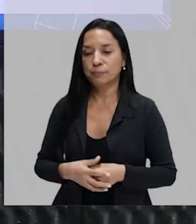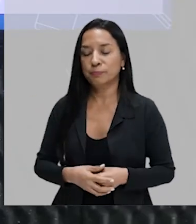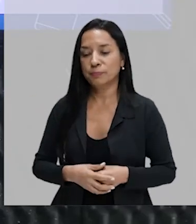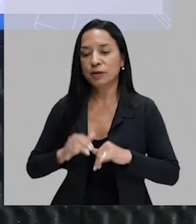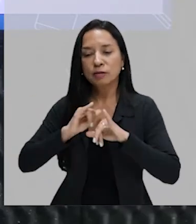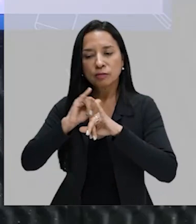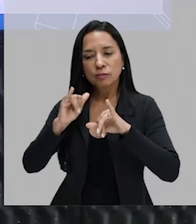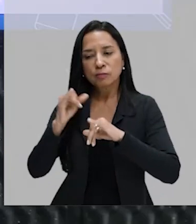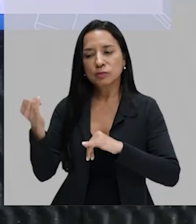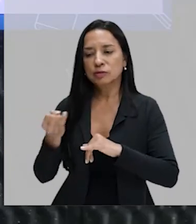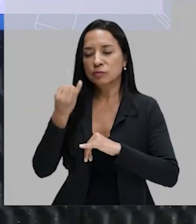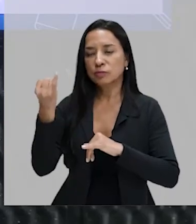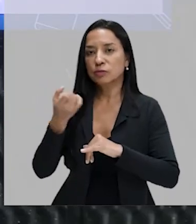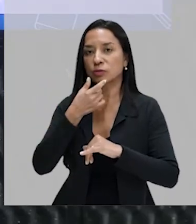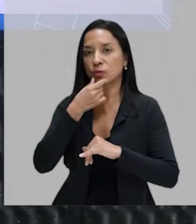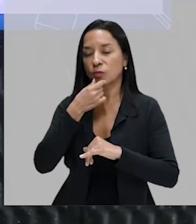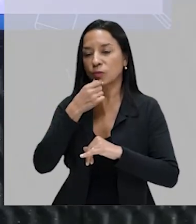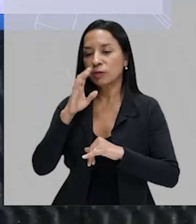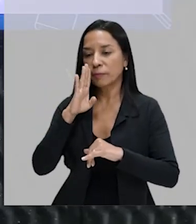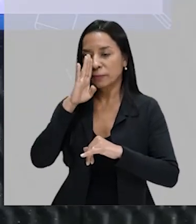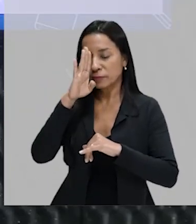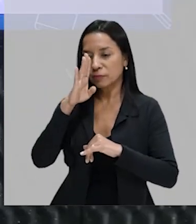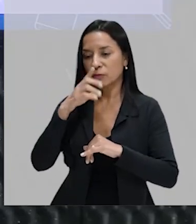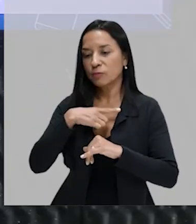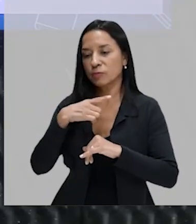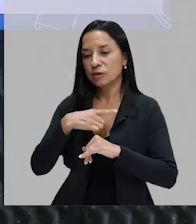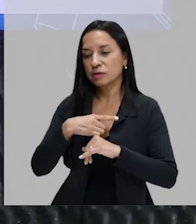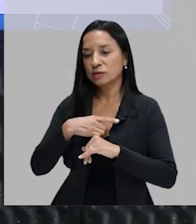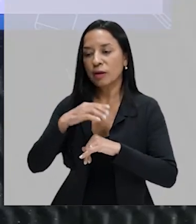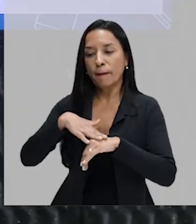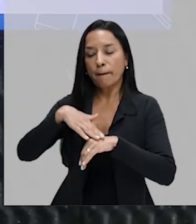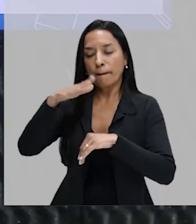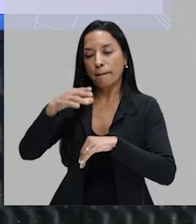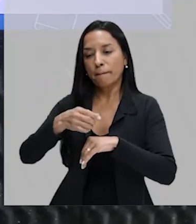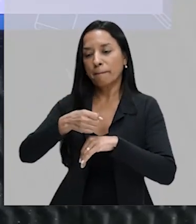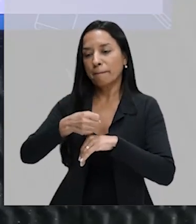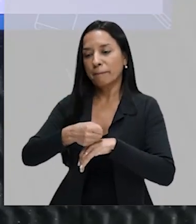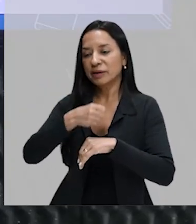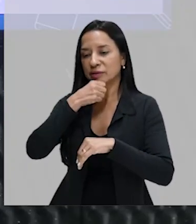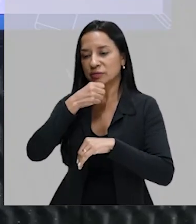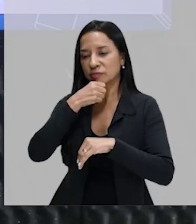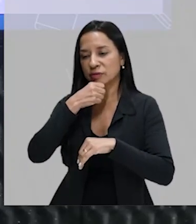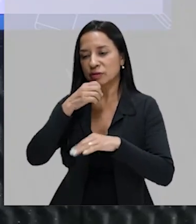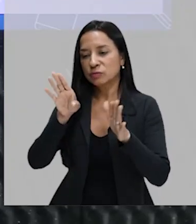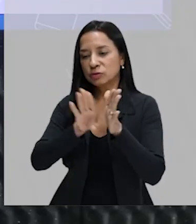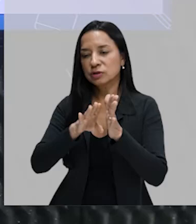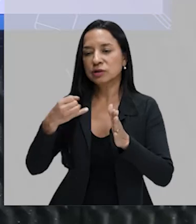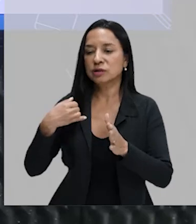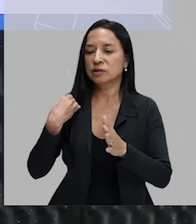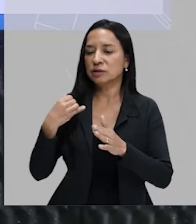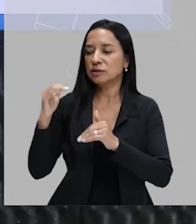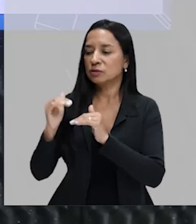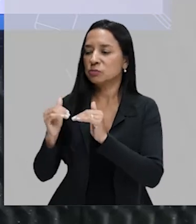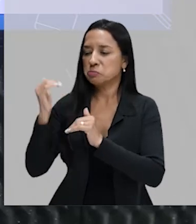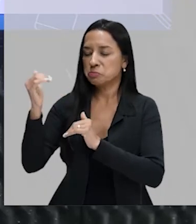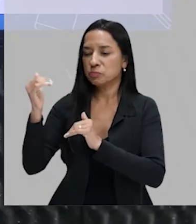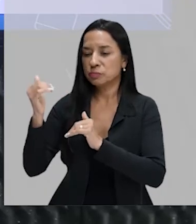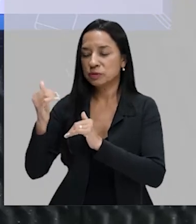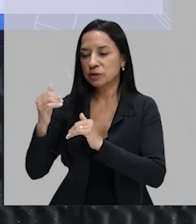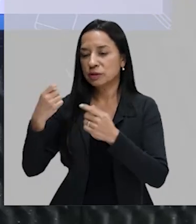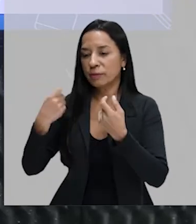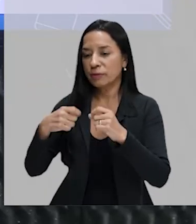informação importante: homens, principalmente os homens que estão mais velhos, né, estão chegando na idade, uma idade bem avançada,